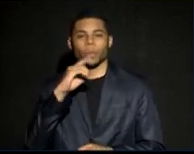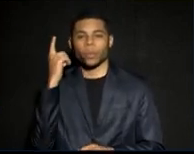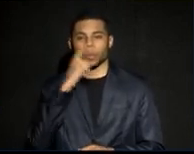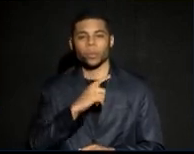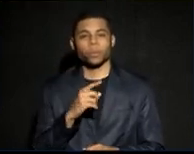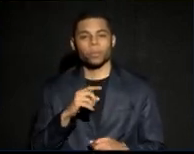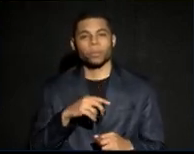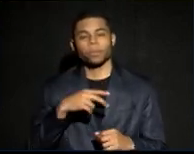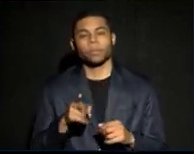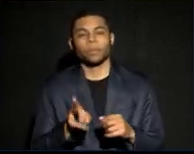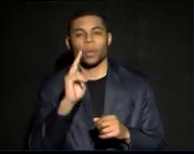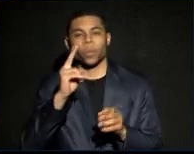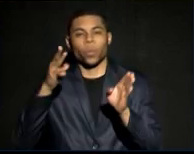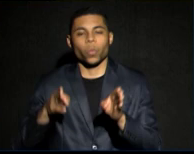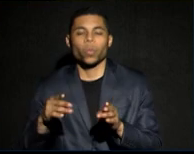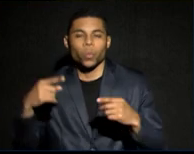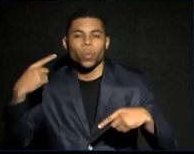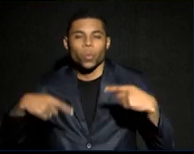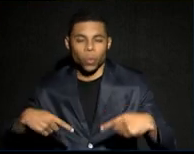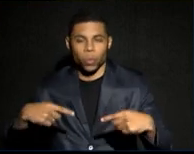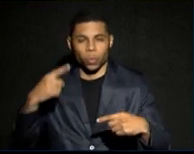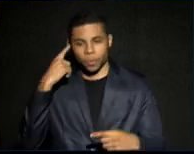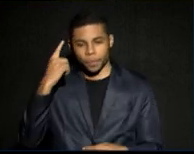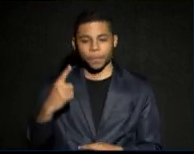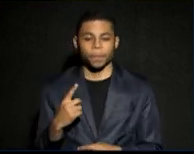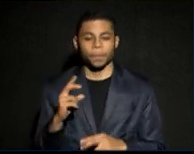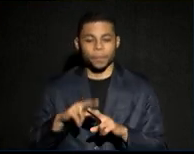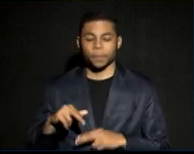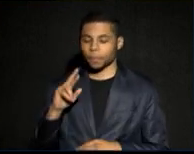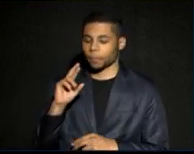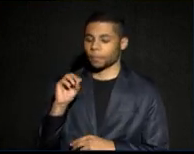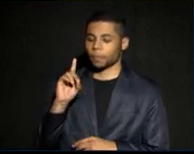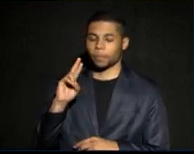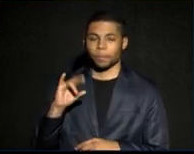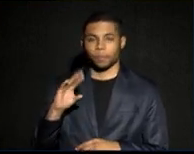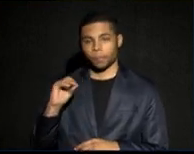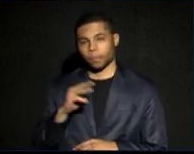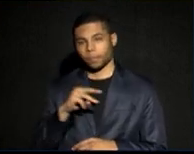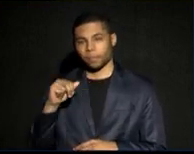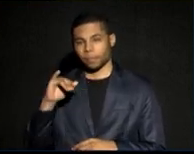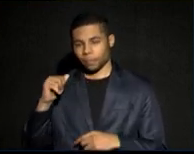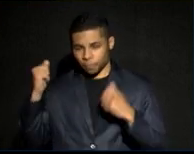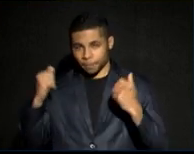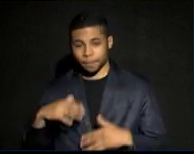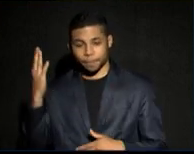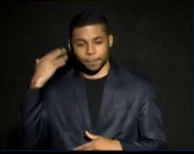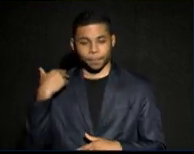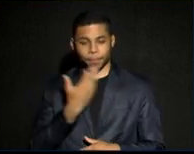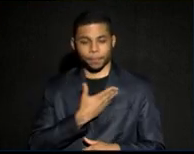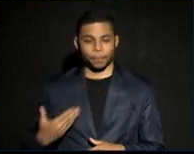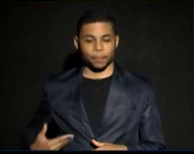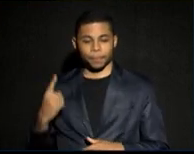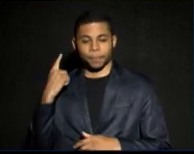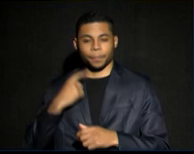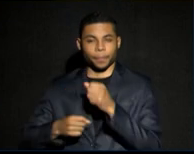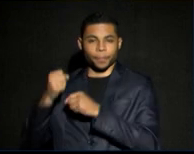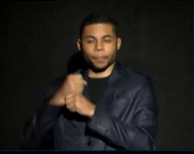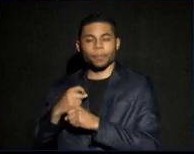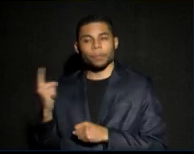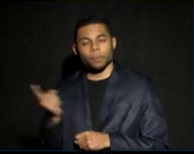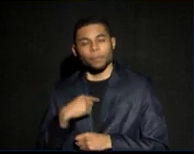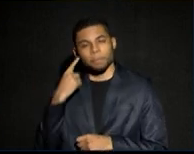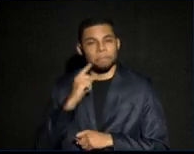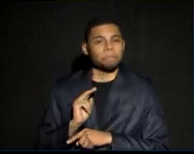passaram por segundo turno o secretário Rodrigo marca eu tô vendo aqui quando ele chegou ao governo a um ano